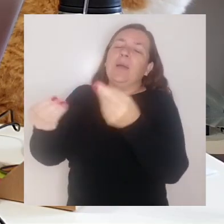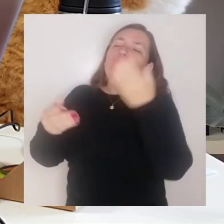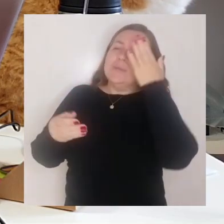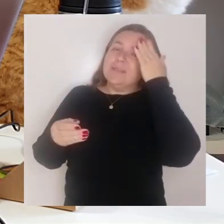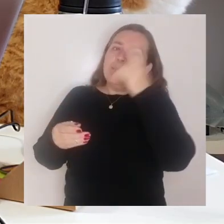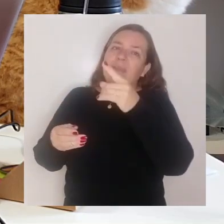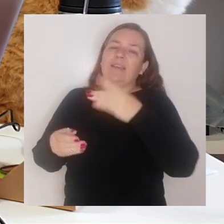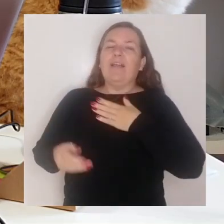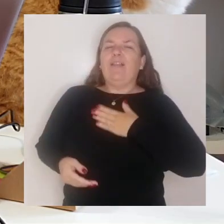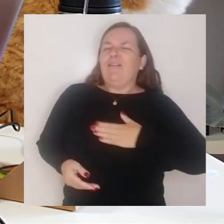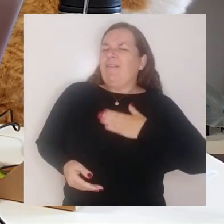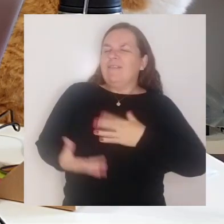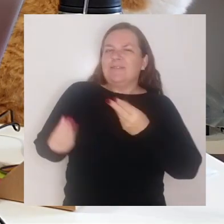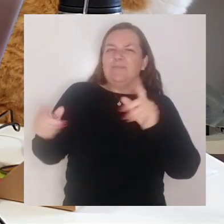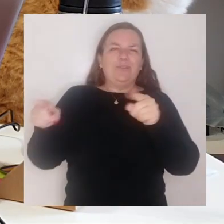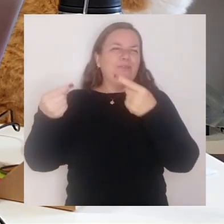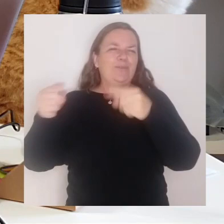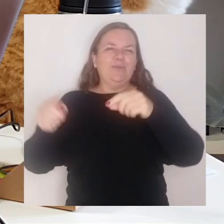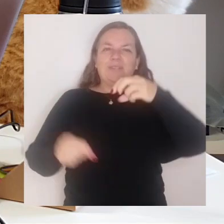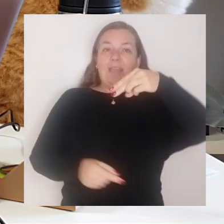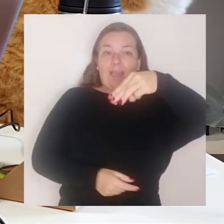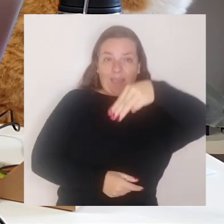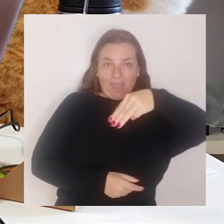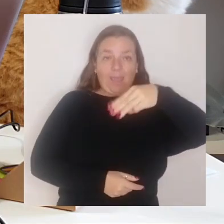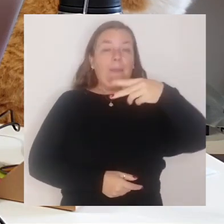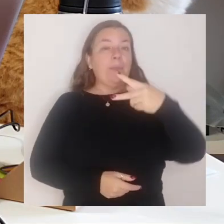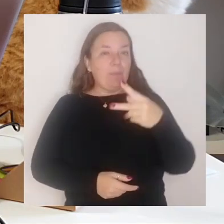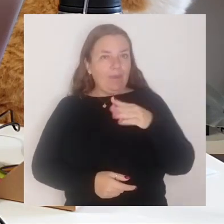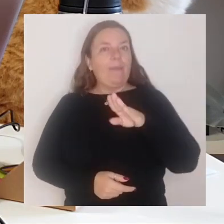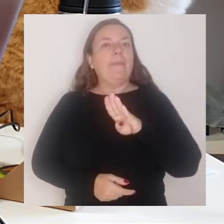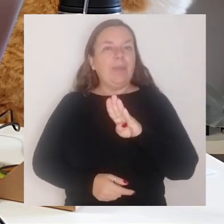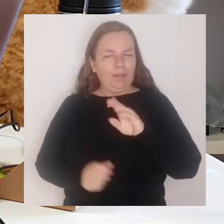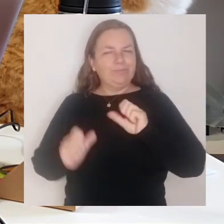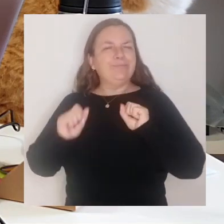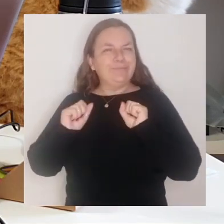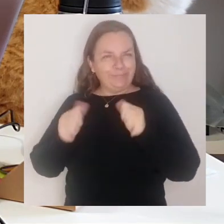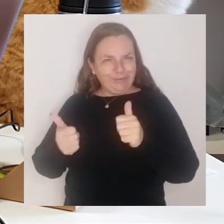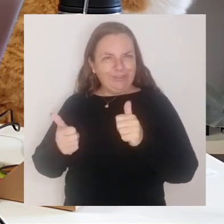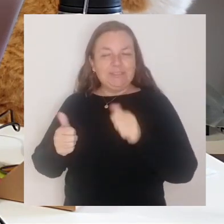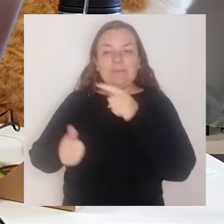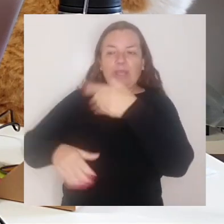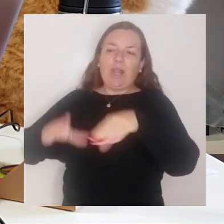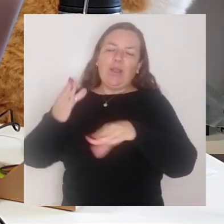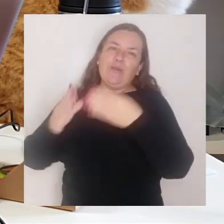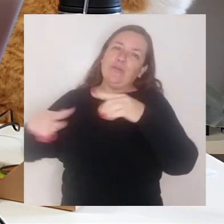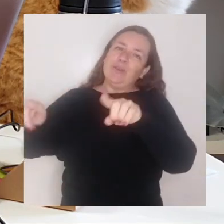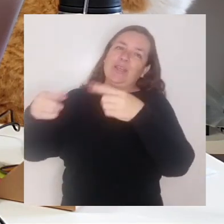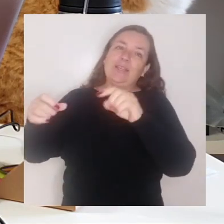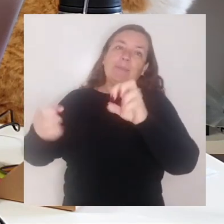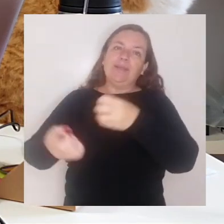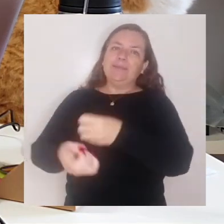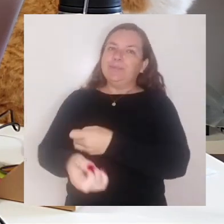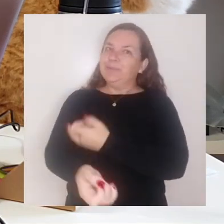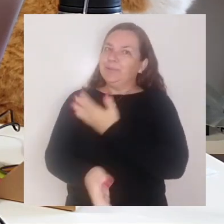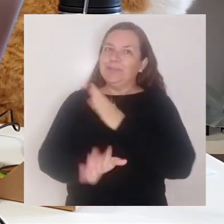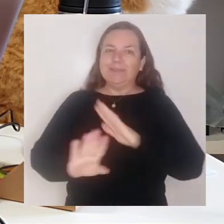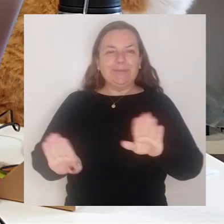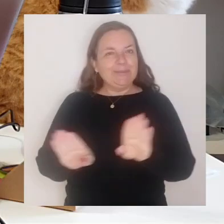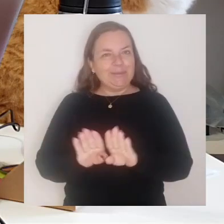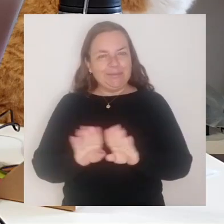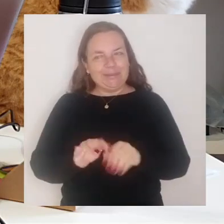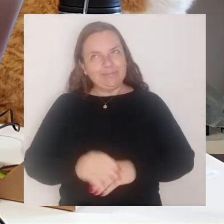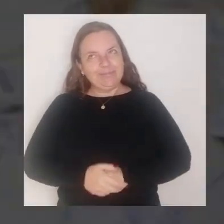que a dona Rogéria gosta muito de música brasileira, MPB. E ela foi cantar para a dona Rogéria, mas acabou, ó,